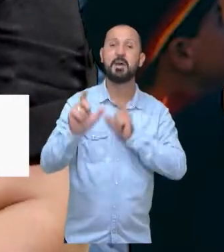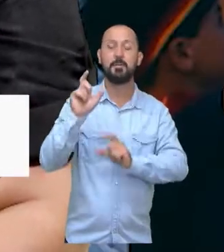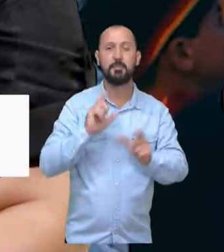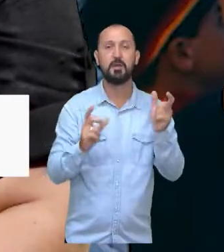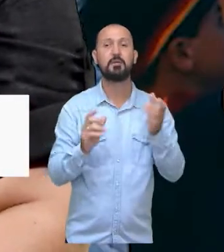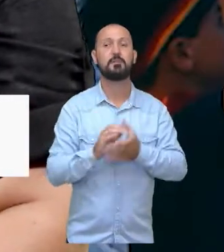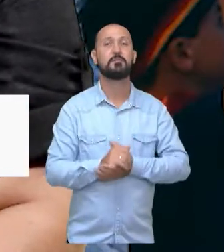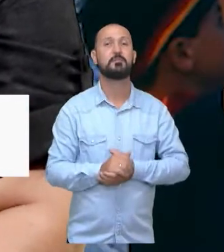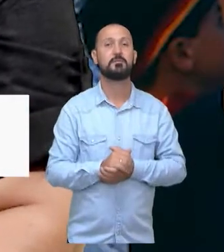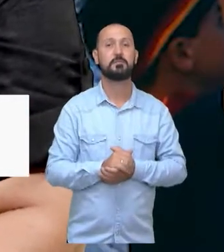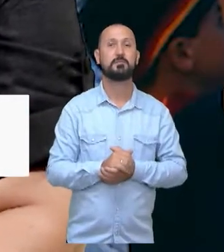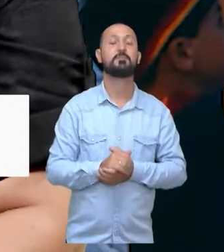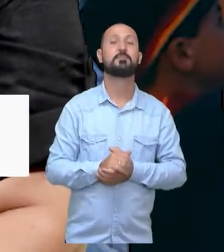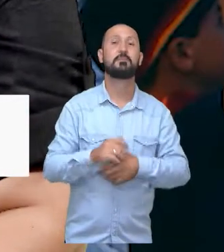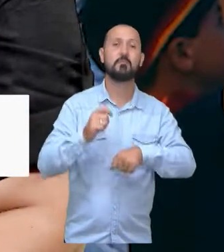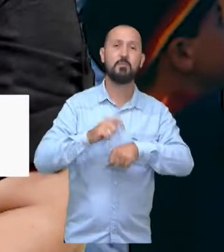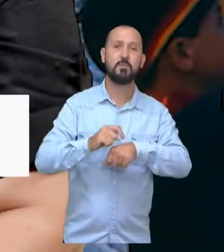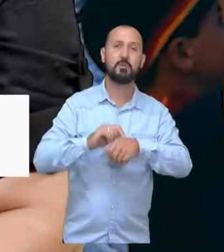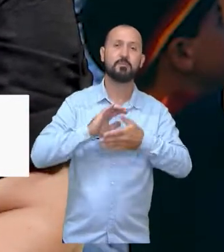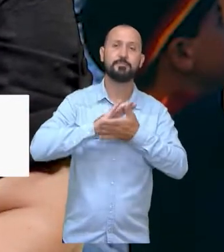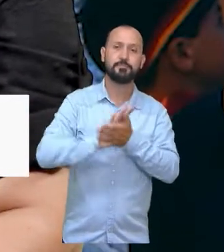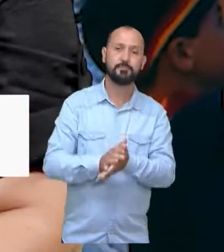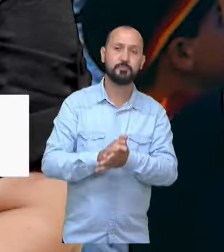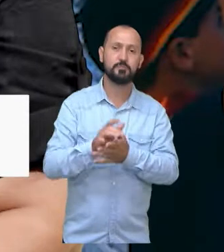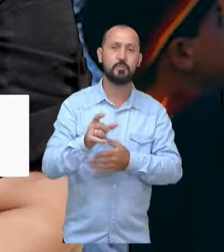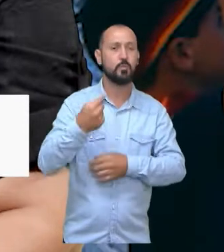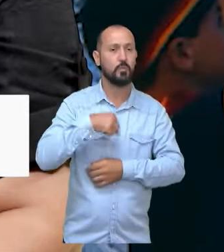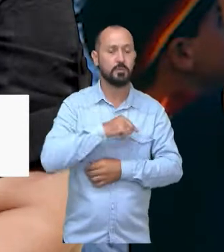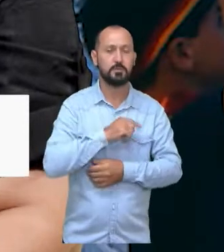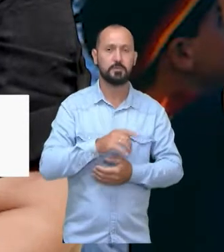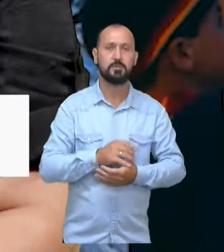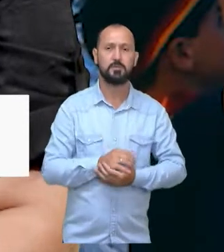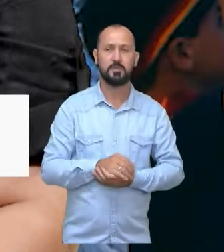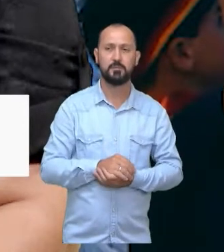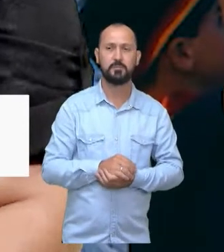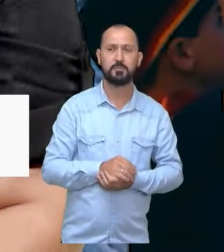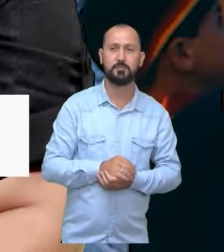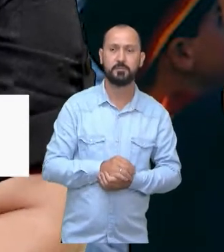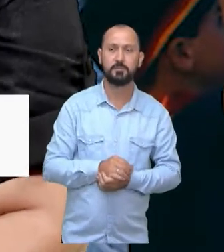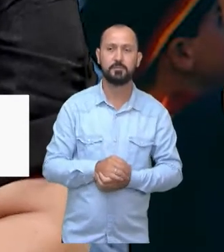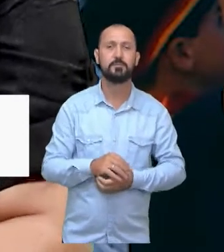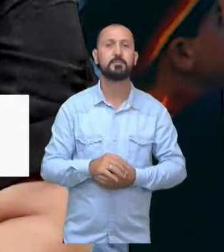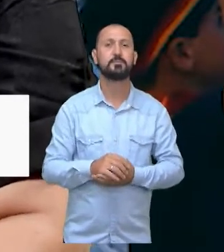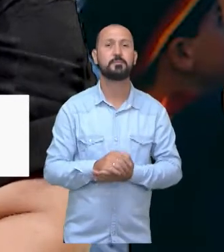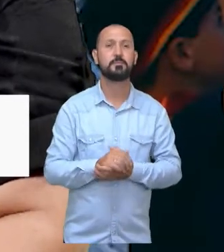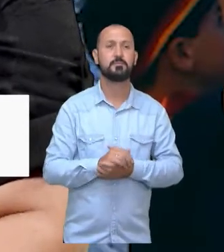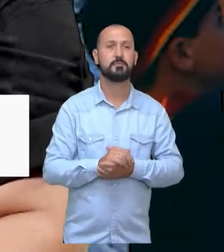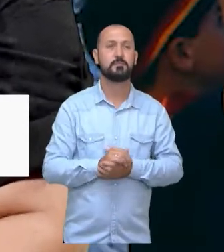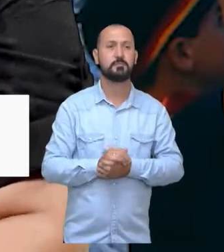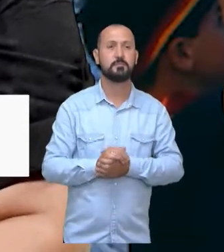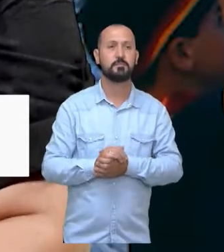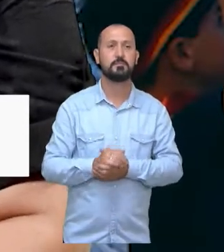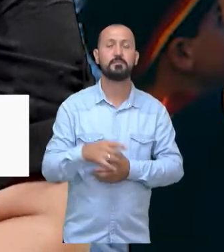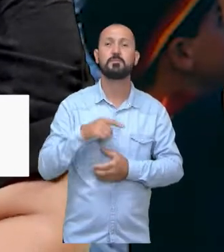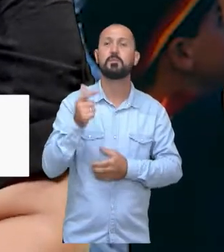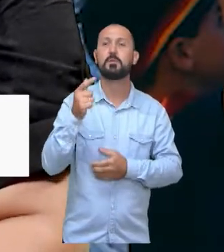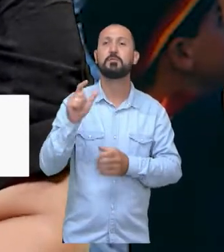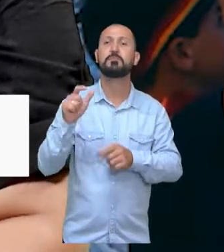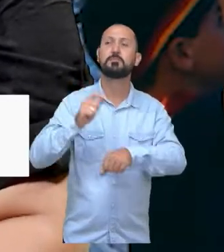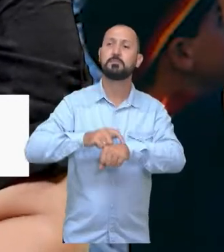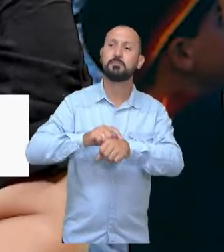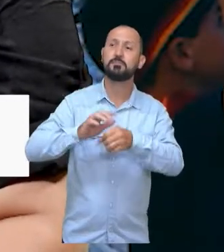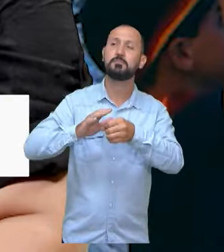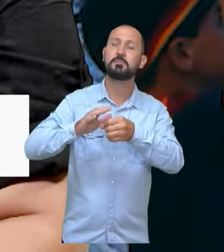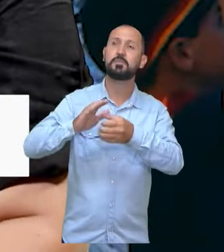quando essas situações estão acontecendo, quando as pessoas estão sendo preconceituosas conosco. Então, nunca deixe uma situação